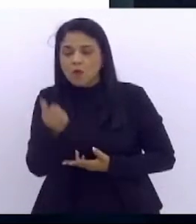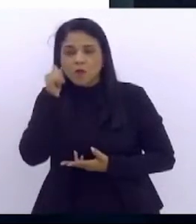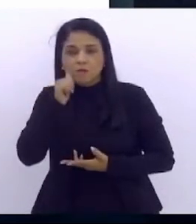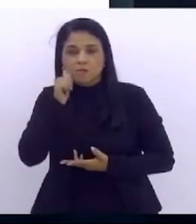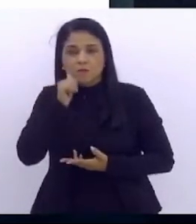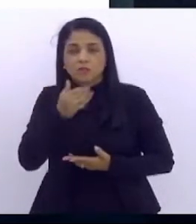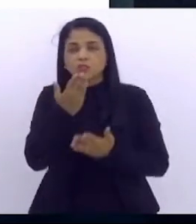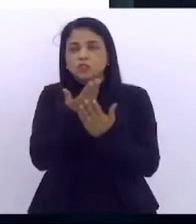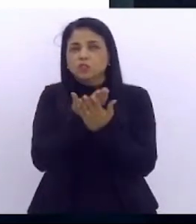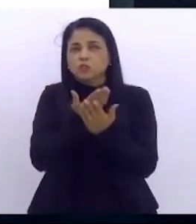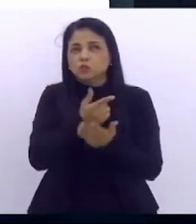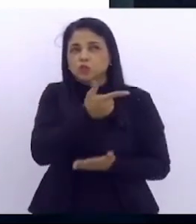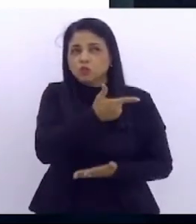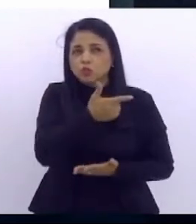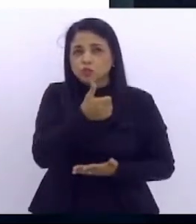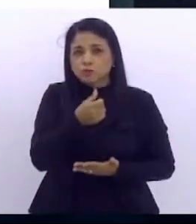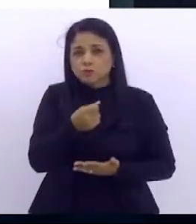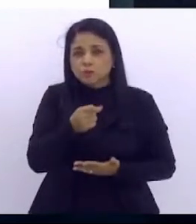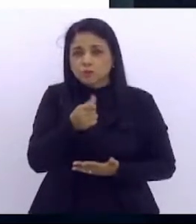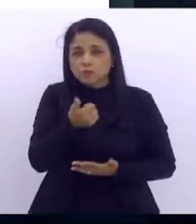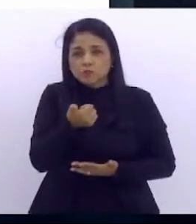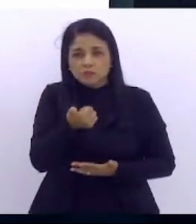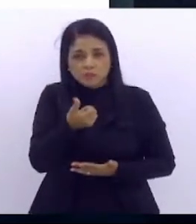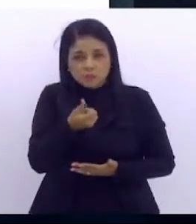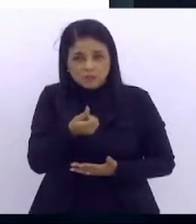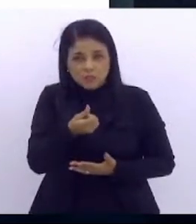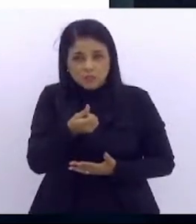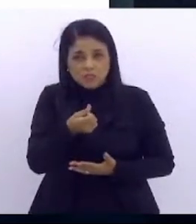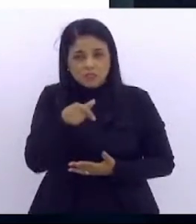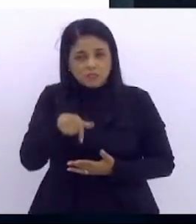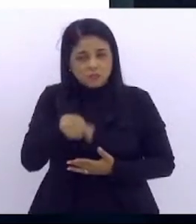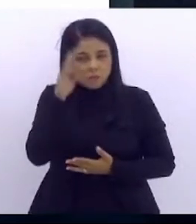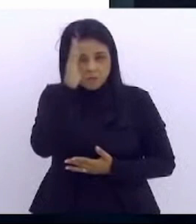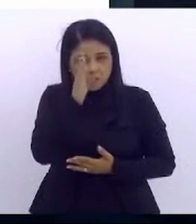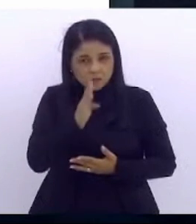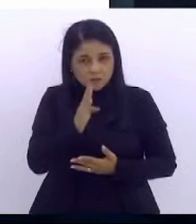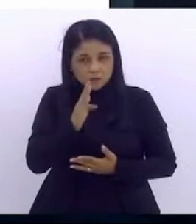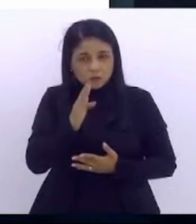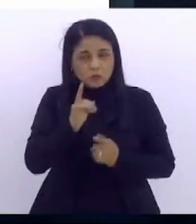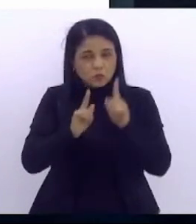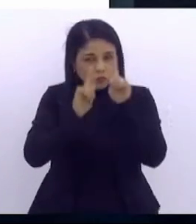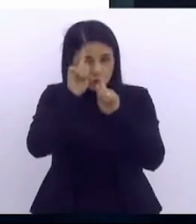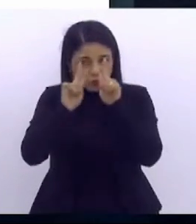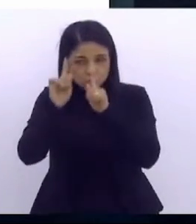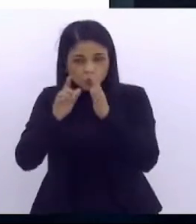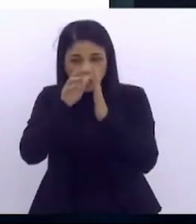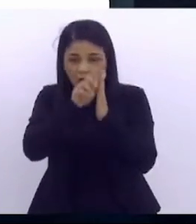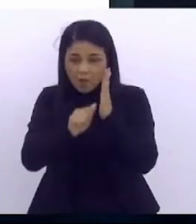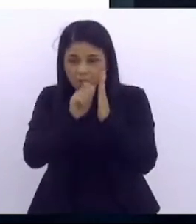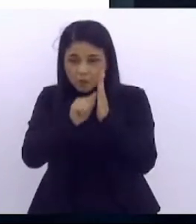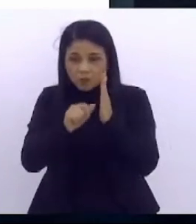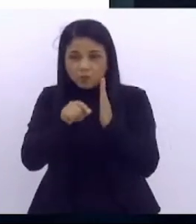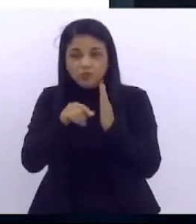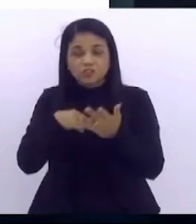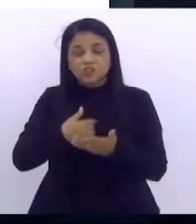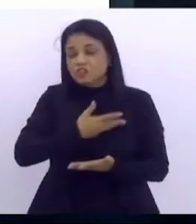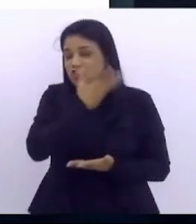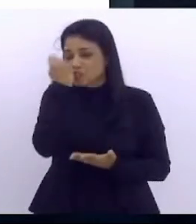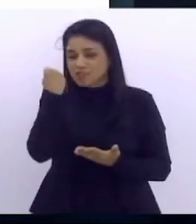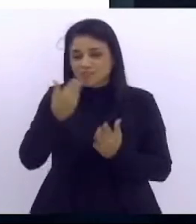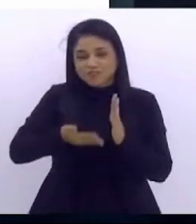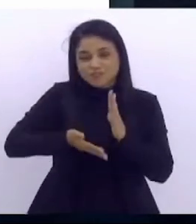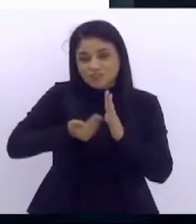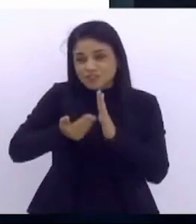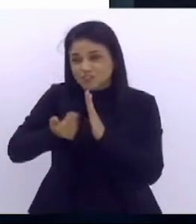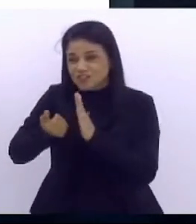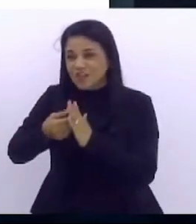estudo em 2016, eu acho, aqui no Brasil, que atualizou a estimativa de abortos. E aí eles esqueceram de tirar o número de abortos,